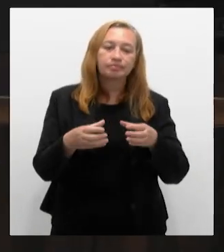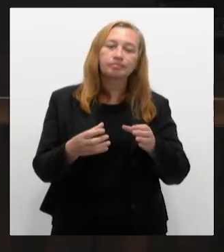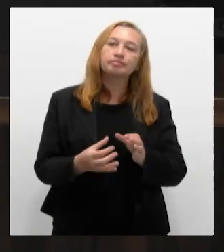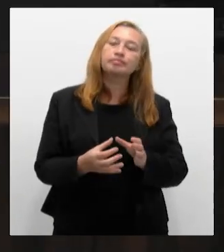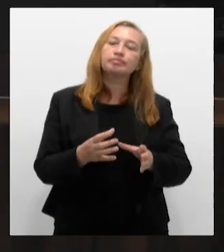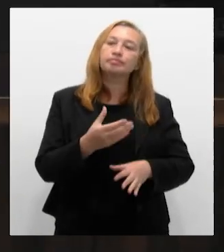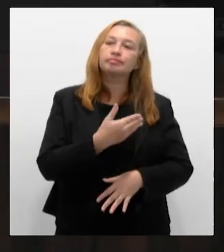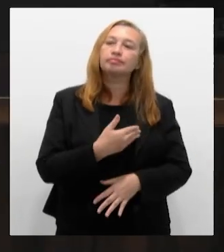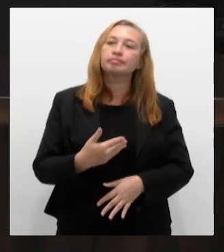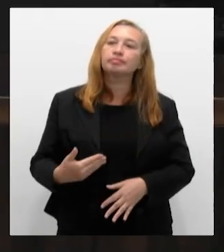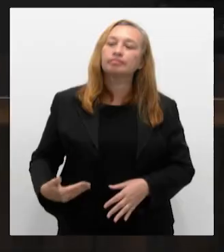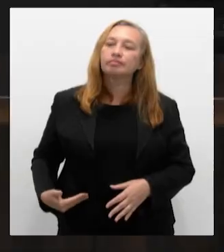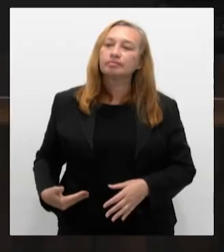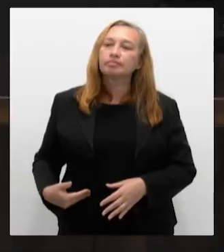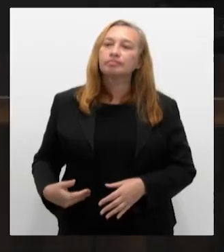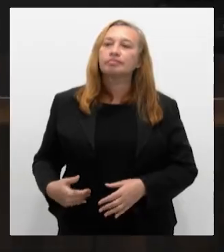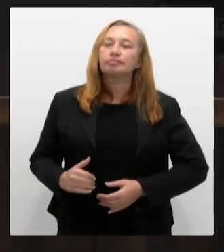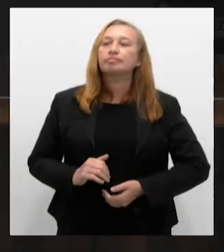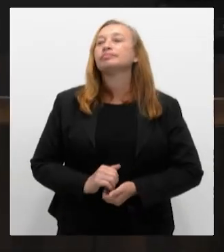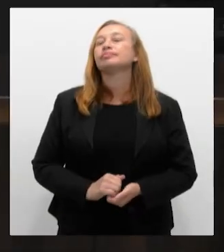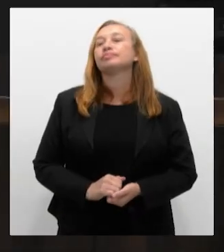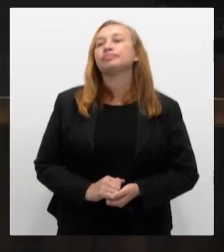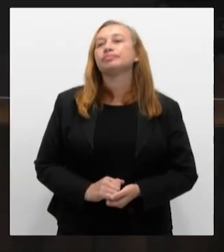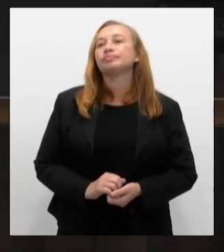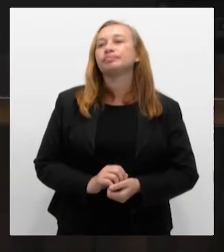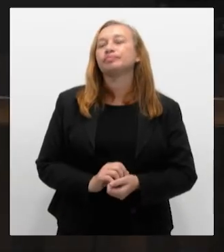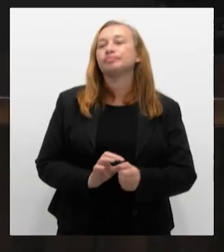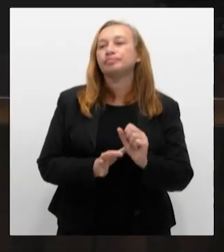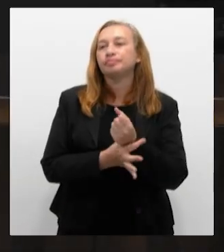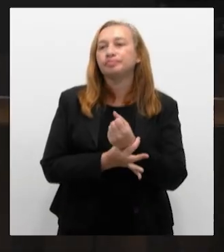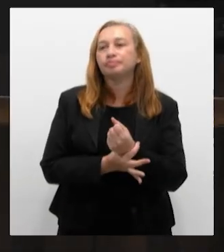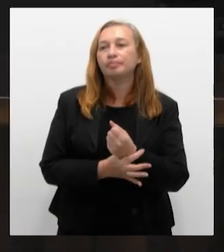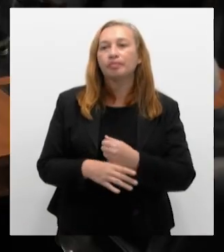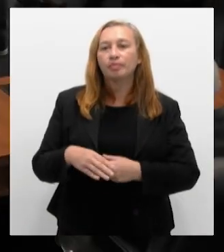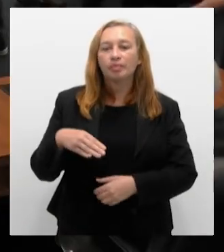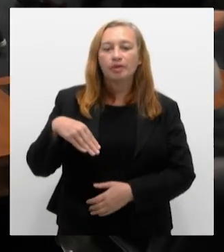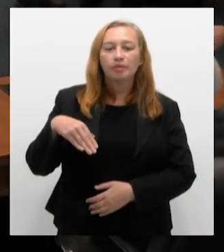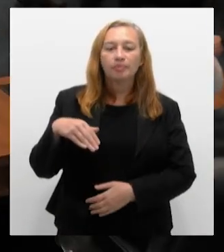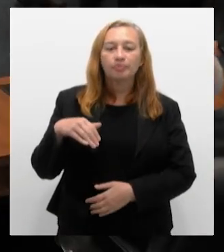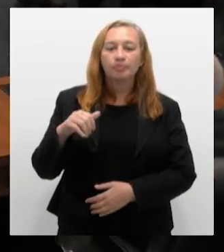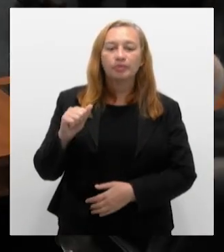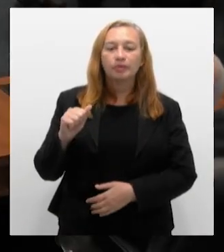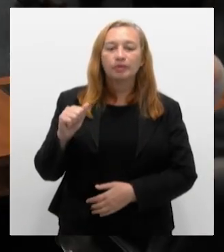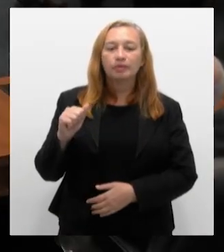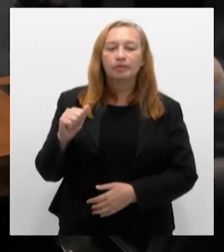Segurança Pública, nosso presidente, deputado Márcio Gualberto.